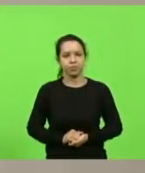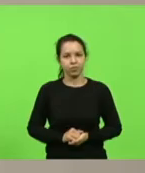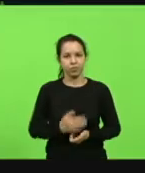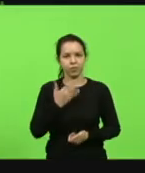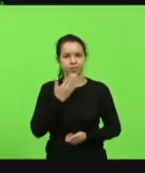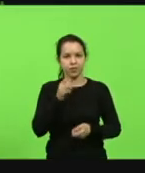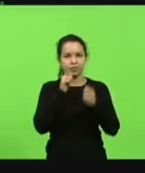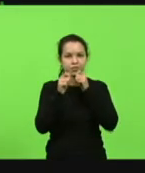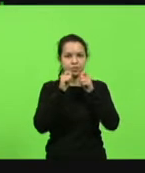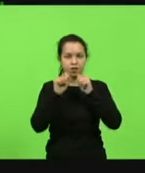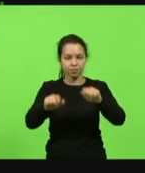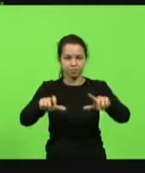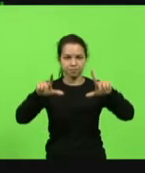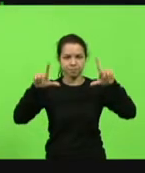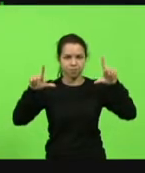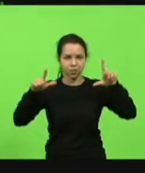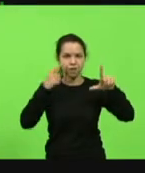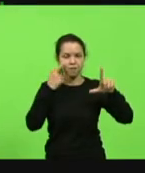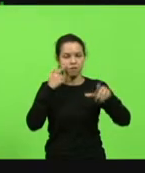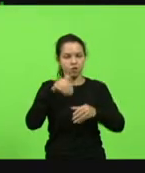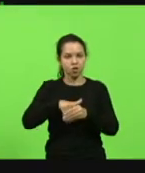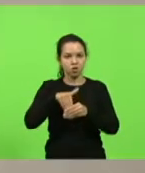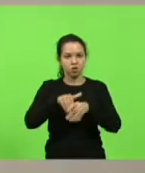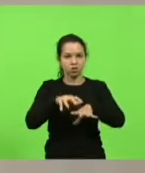que abra o painel para a votação remota.